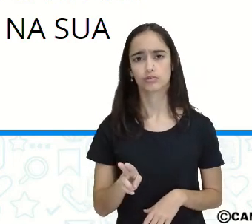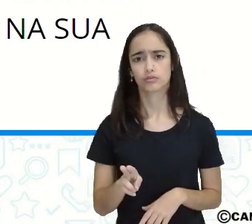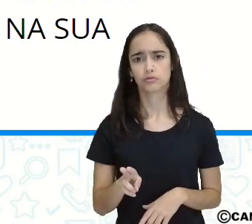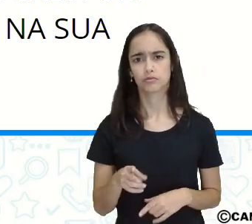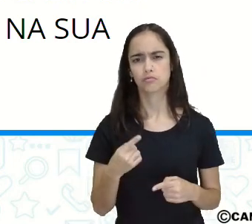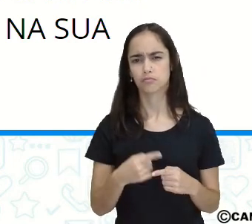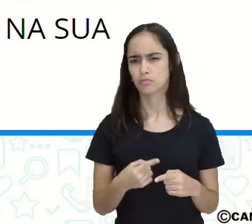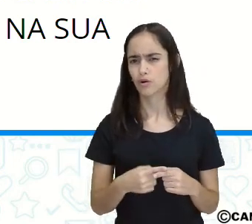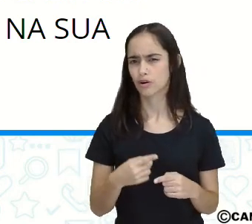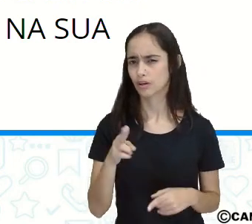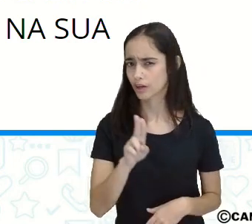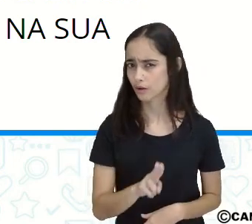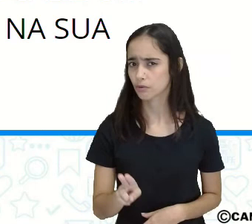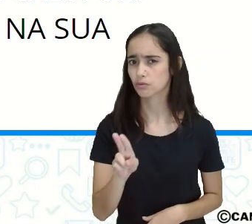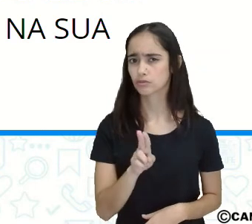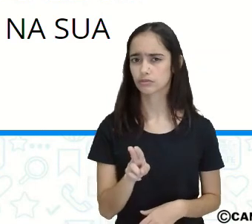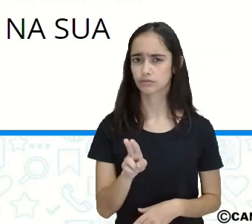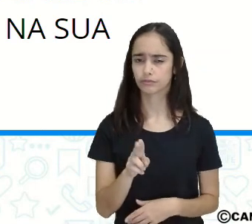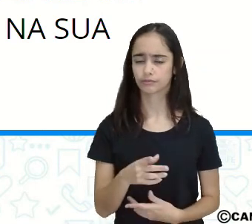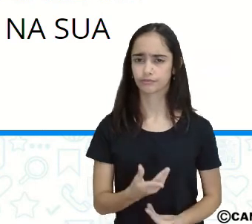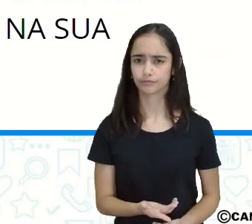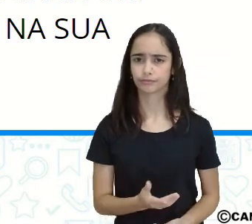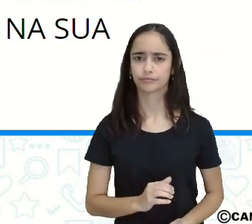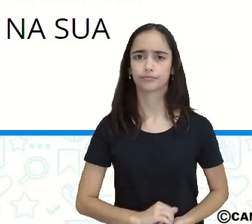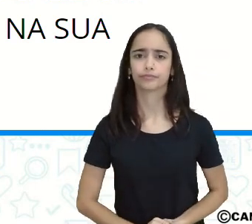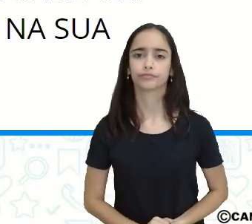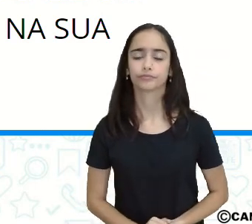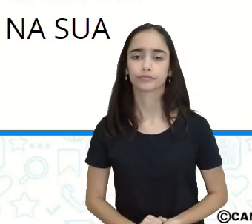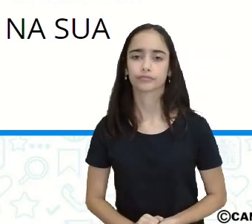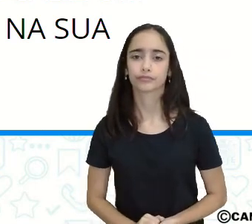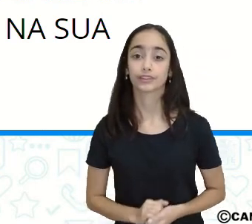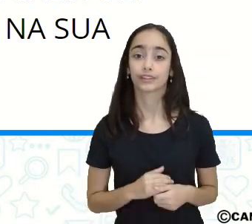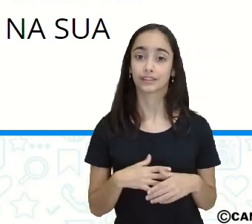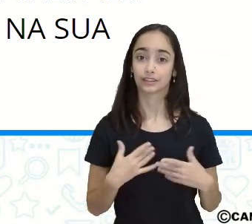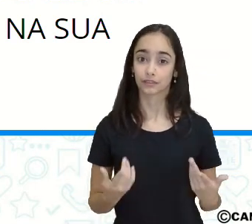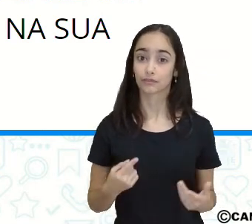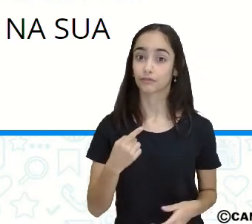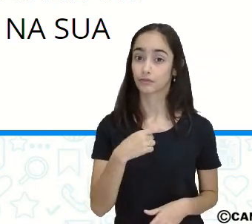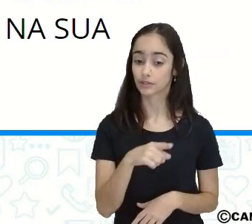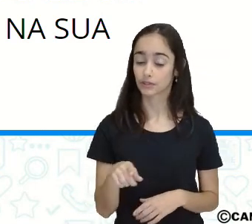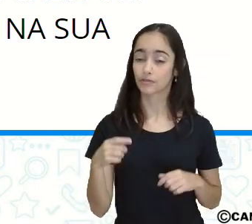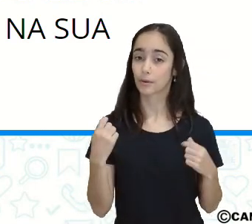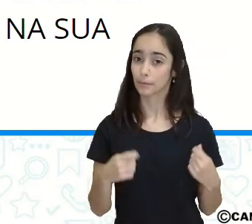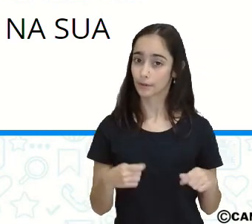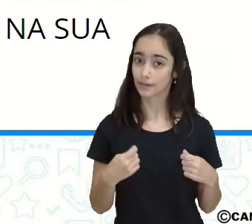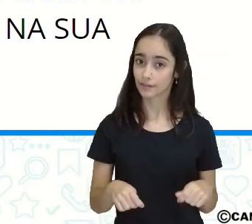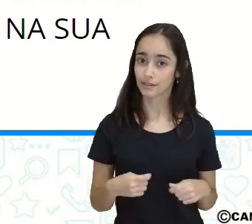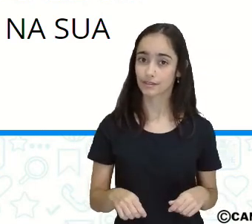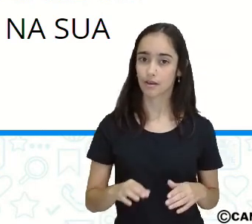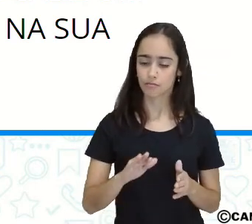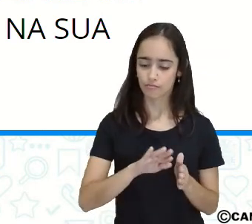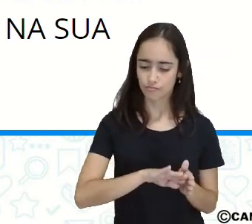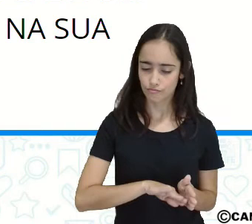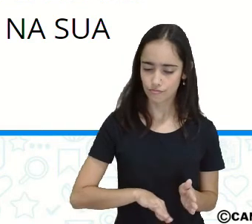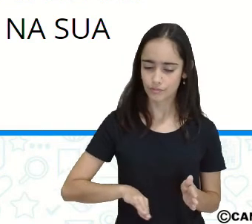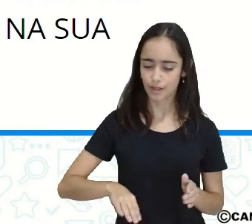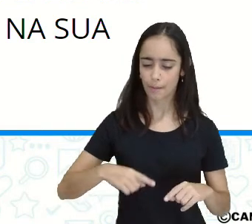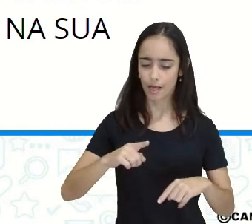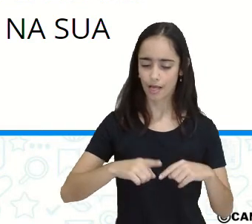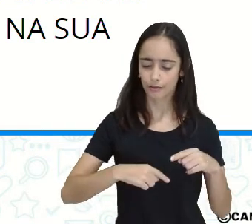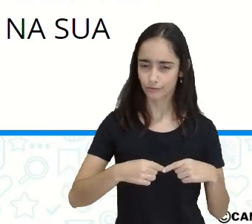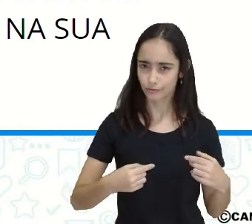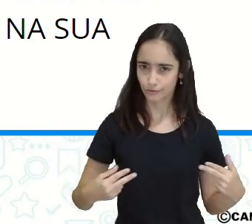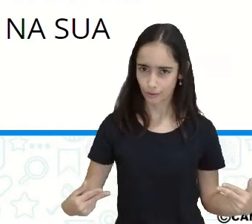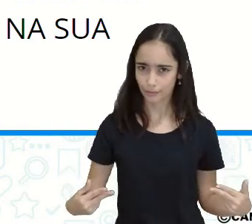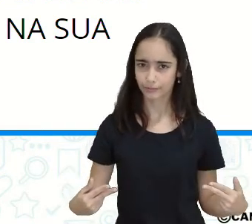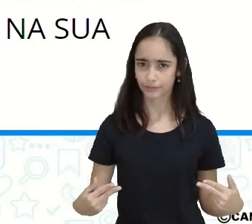vocês usam aquele instrumento, tá certo? Aí vocês vão precisar separar os instrumentos, escrever o nome